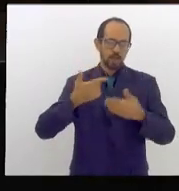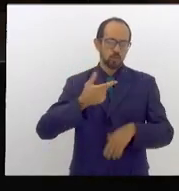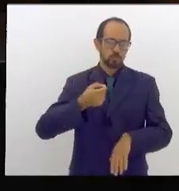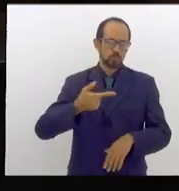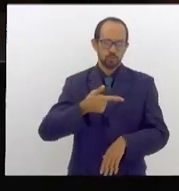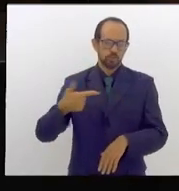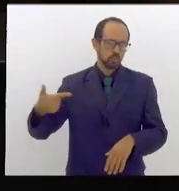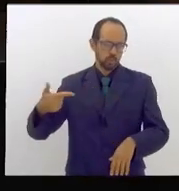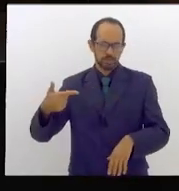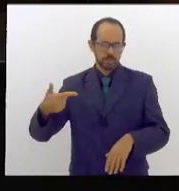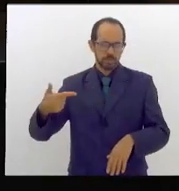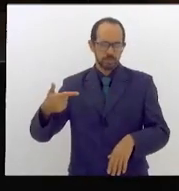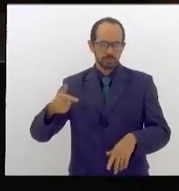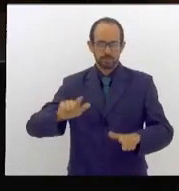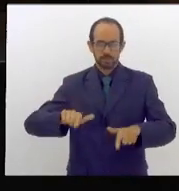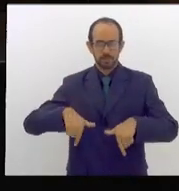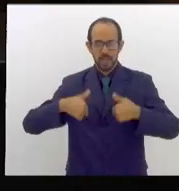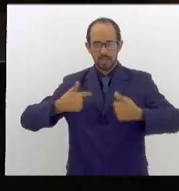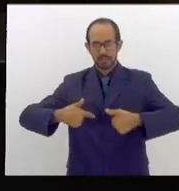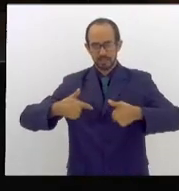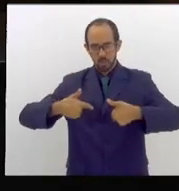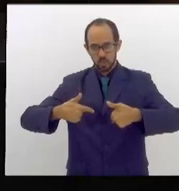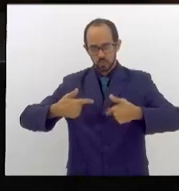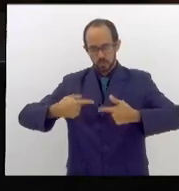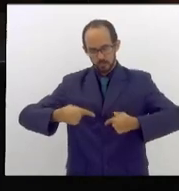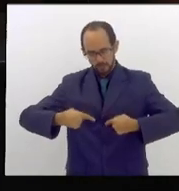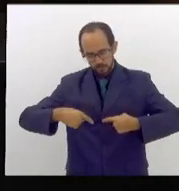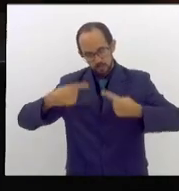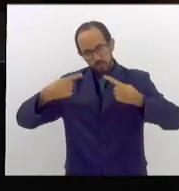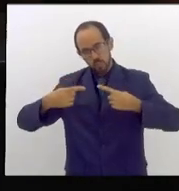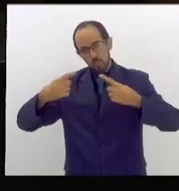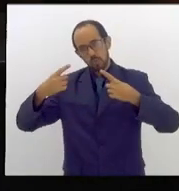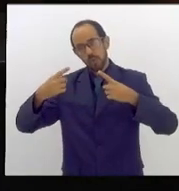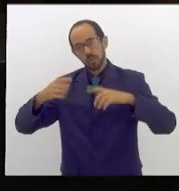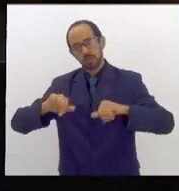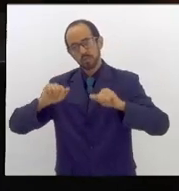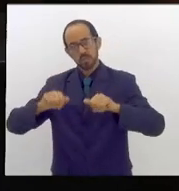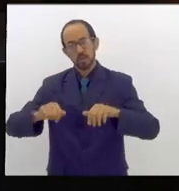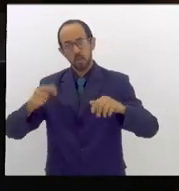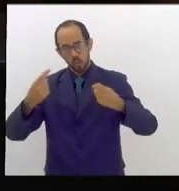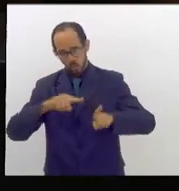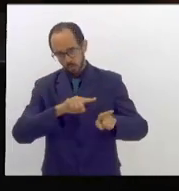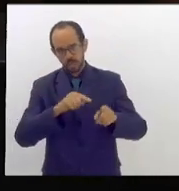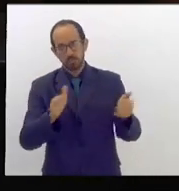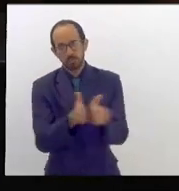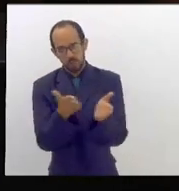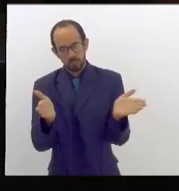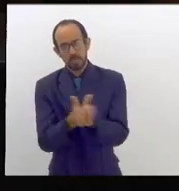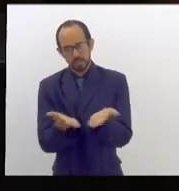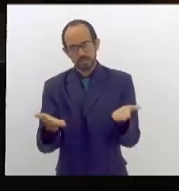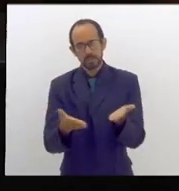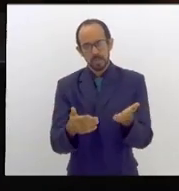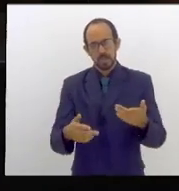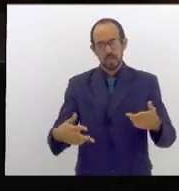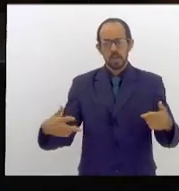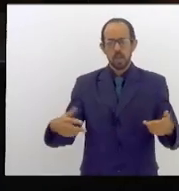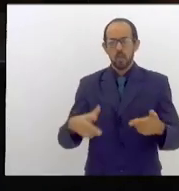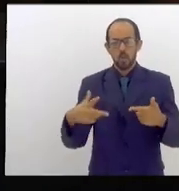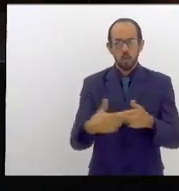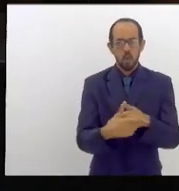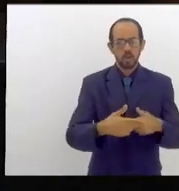já na ação de combate enfrentamento a situação de pobreza o corte será em